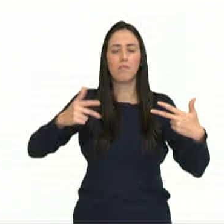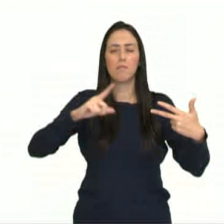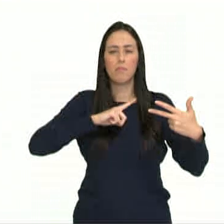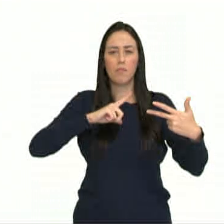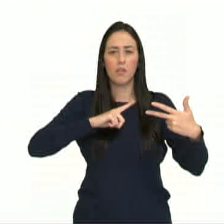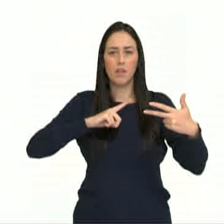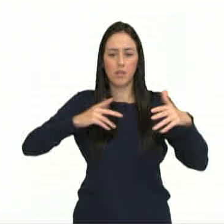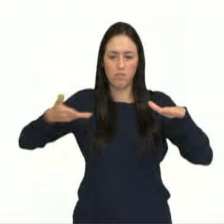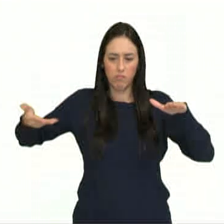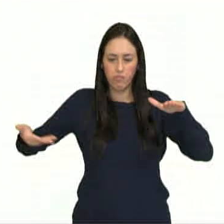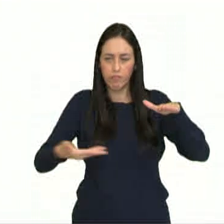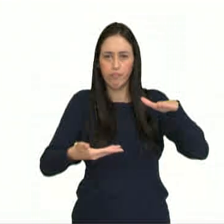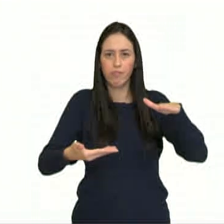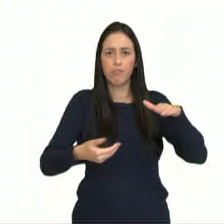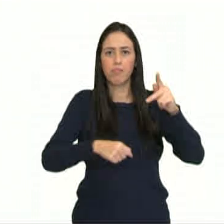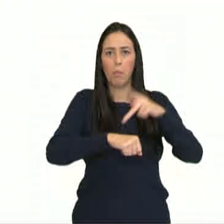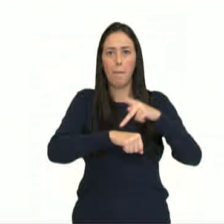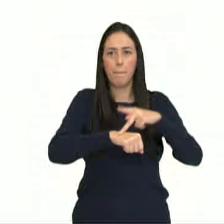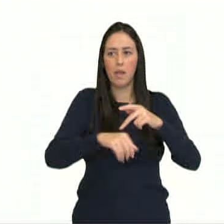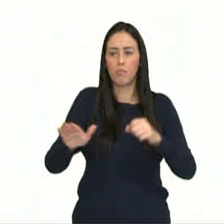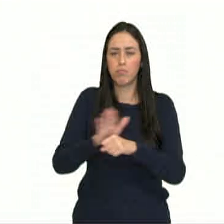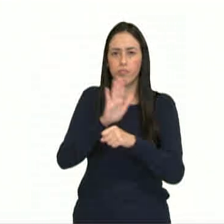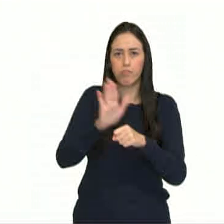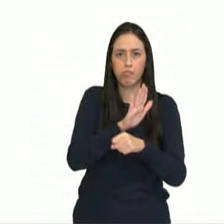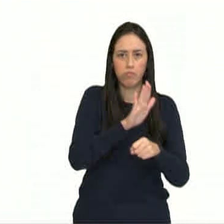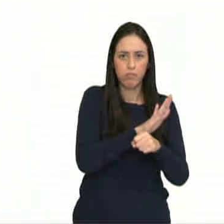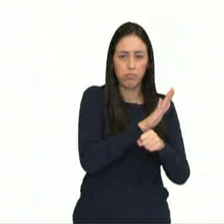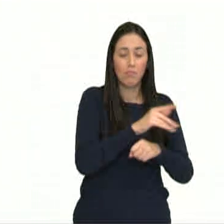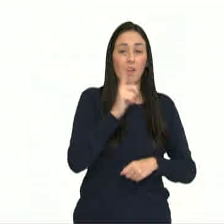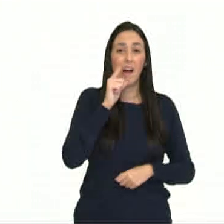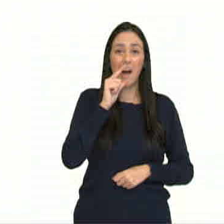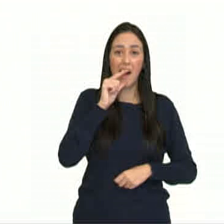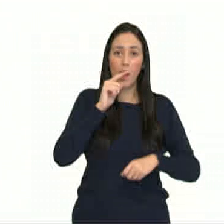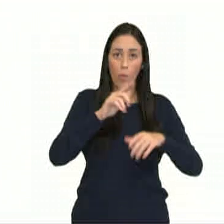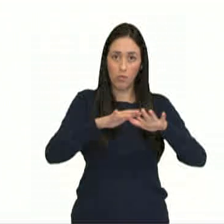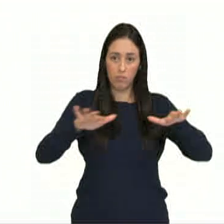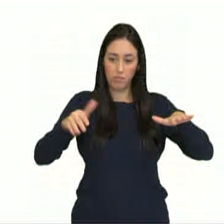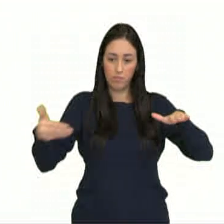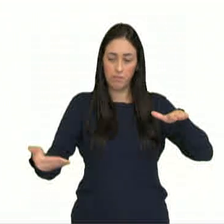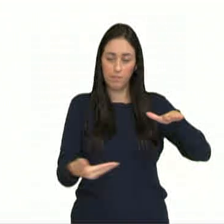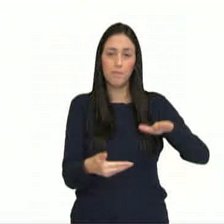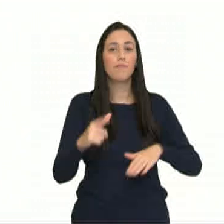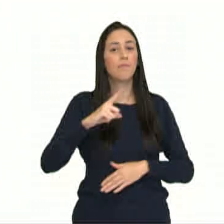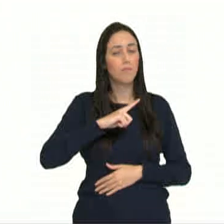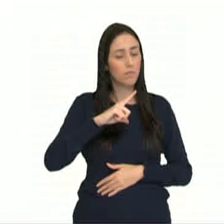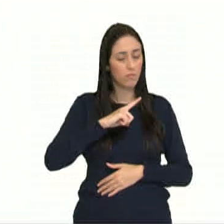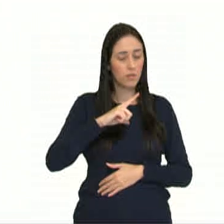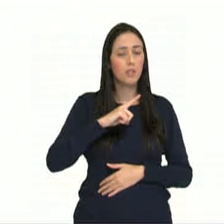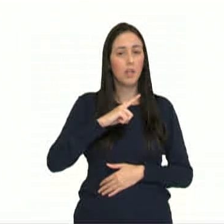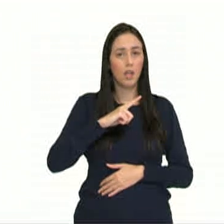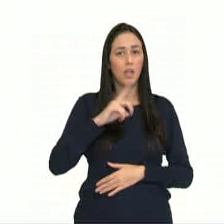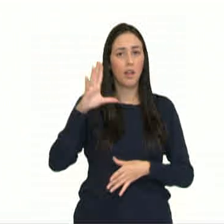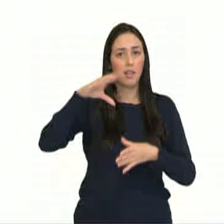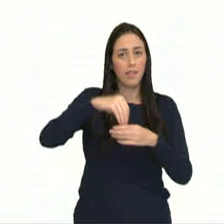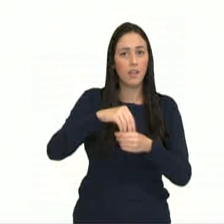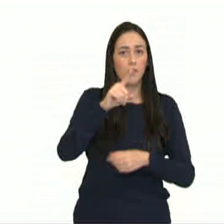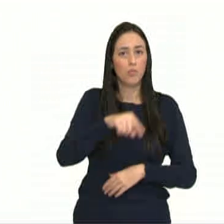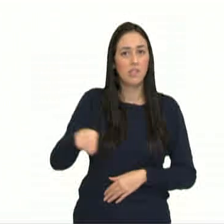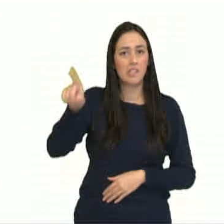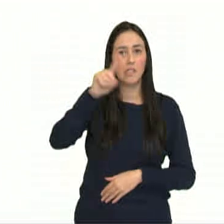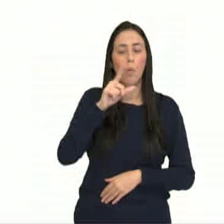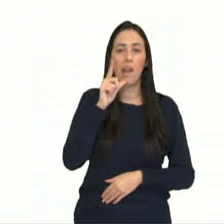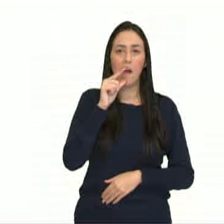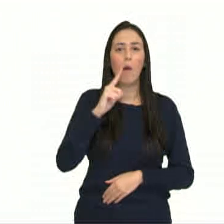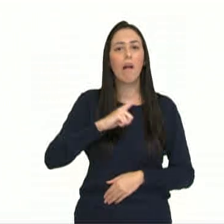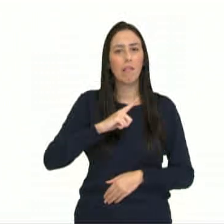das rochas compactas. As águas subterrâneas cumprem uma fase do ciclo hidrológico, uma vez que constituem uma parcela